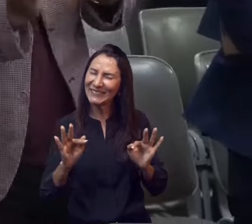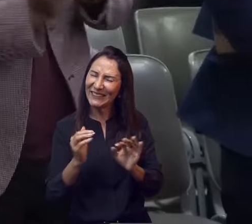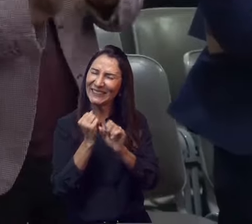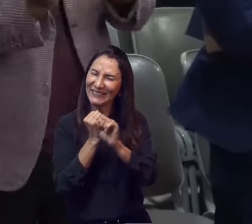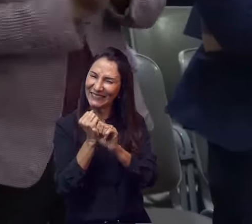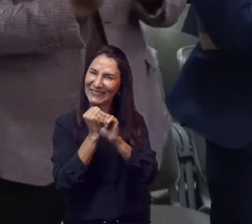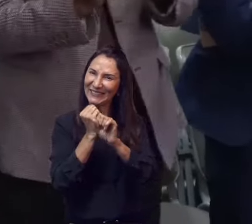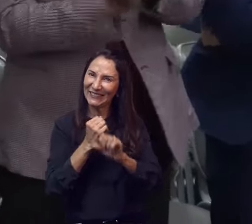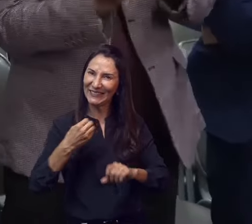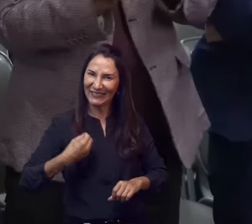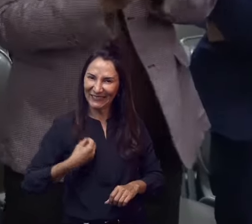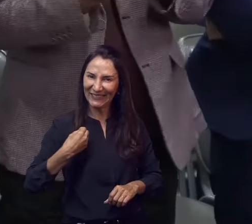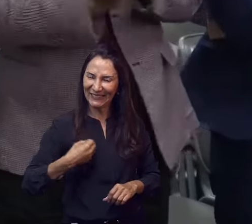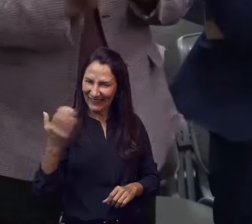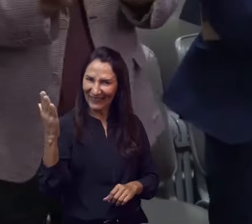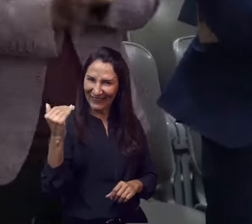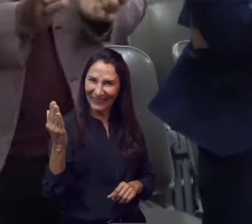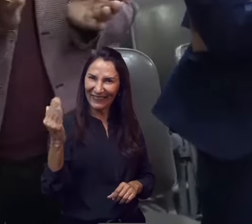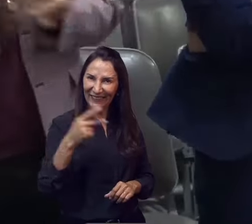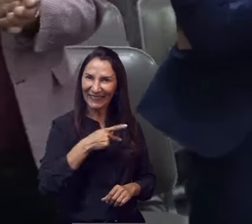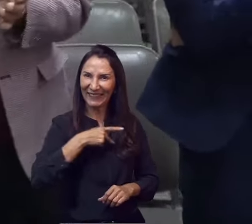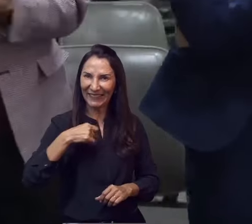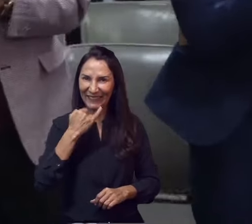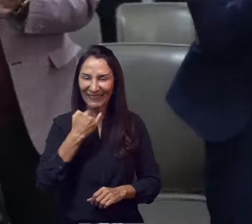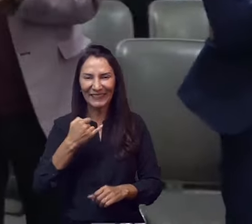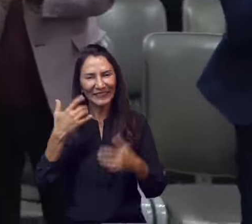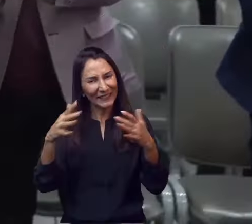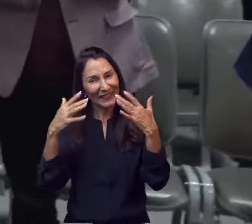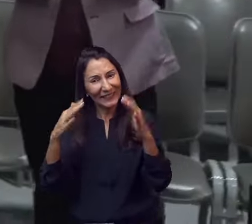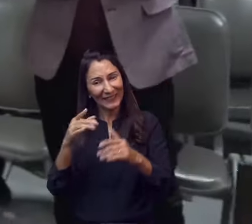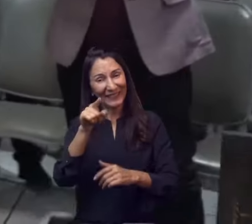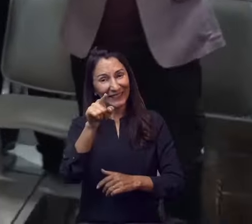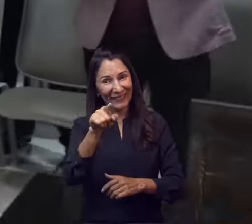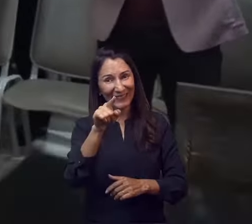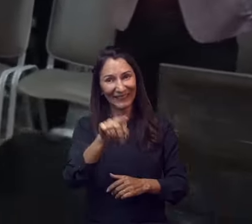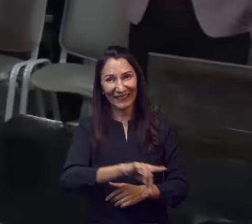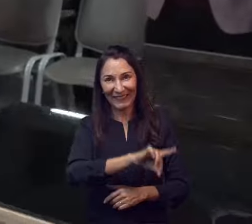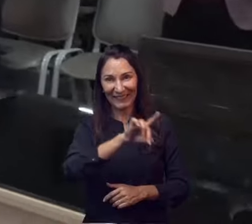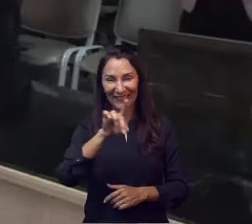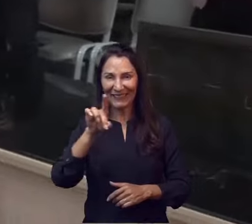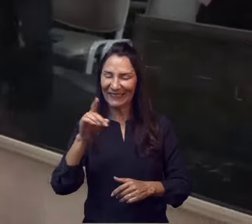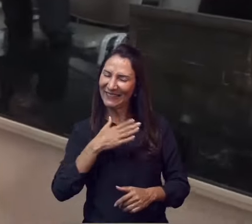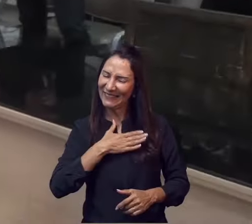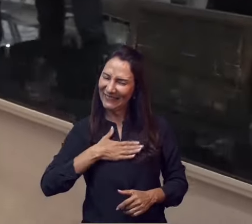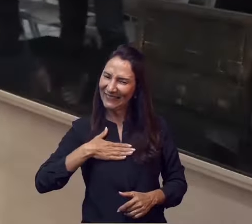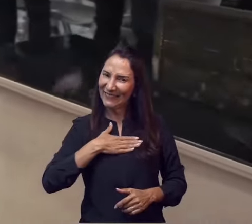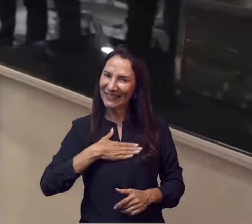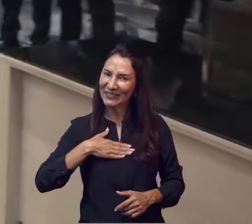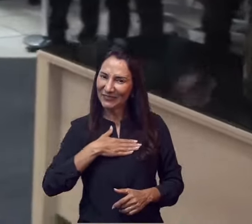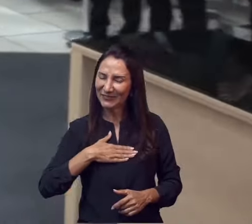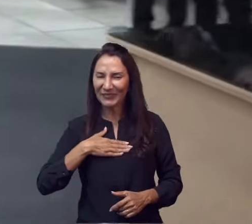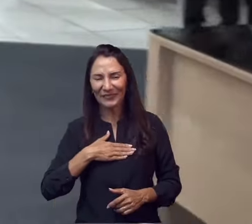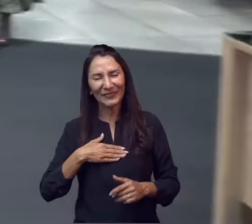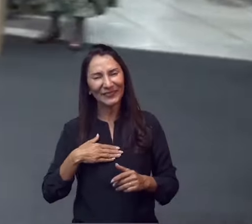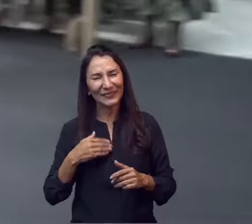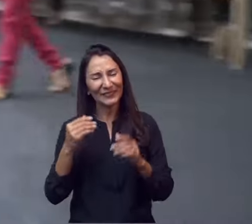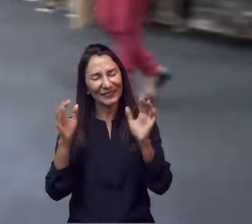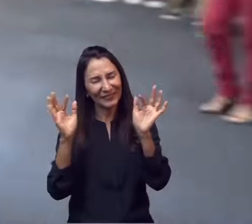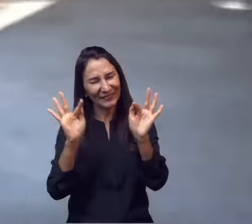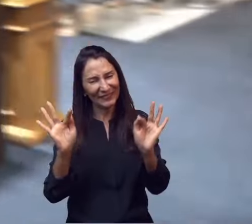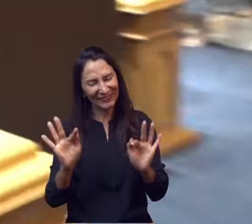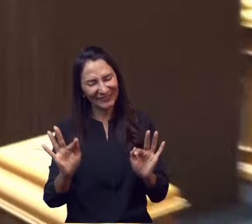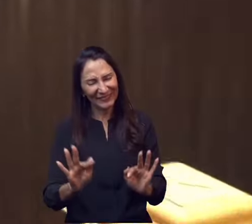muitos anos vem cá Jorge aqui em cima parabéns para você nesta data querida muitas